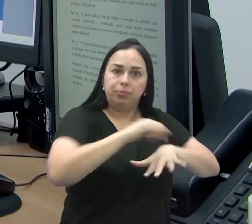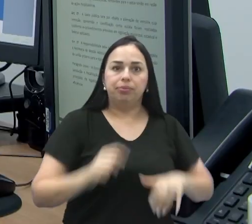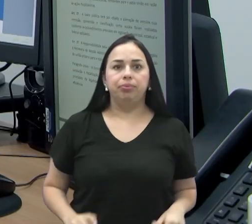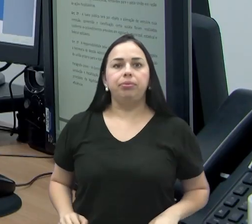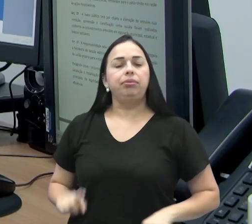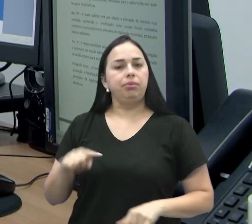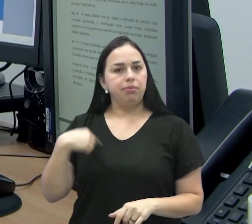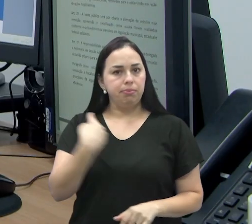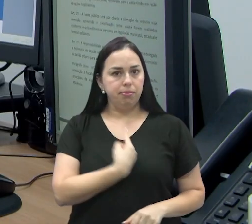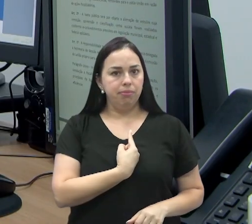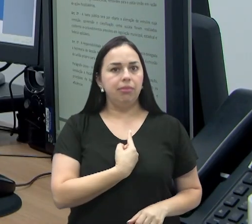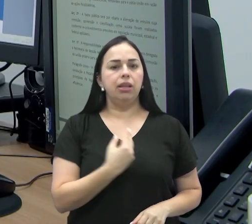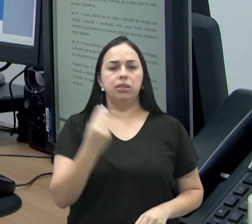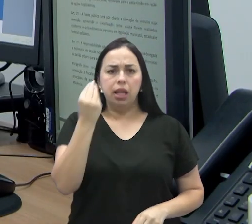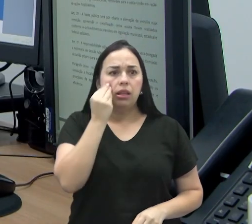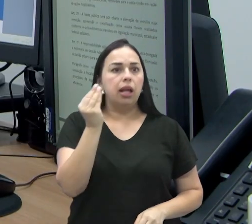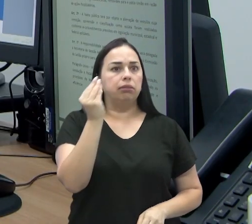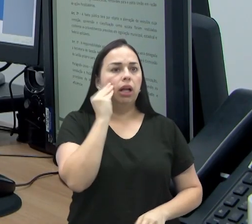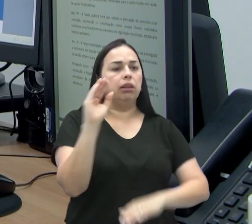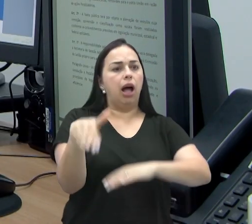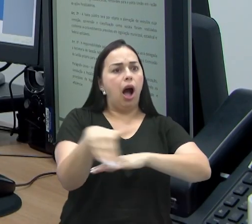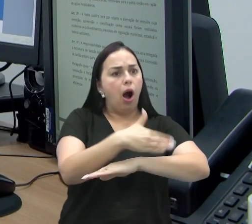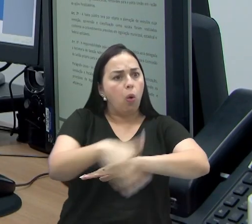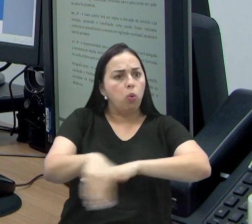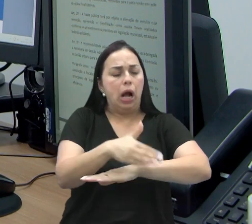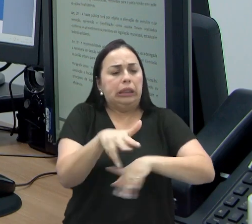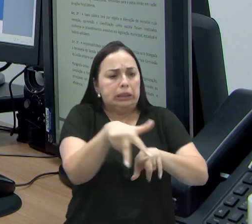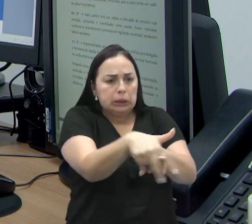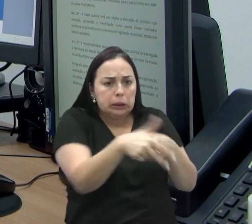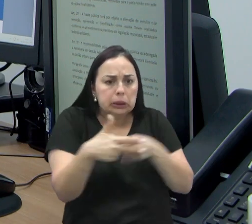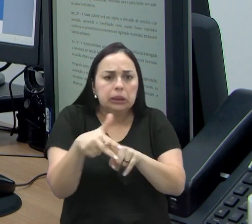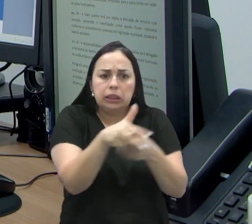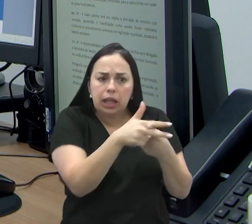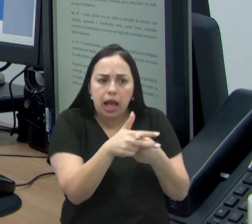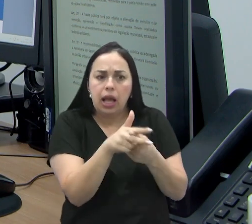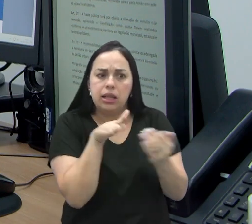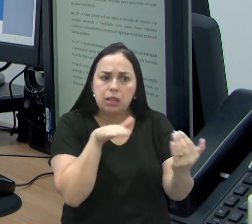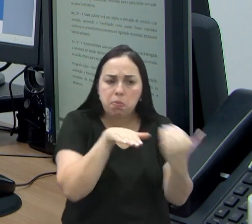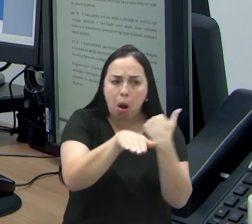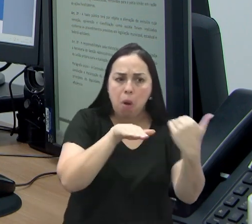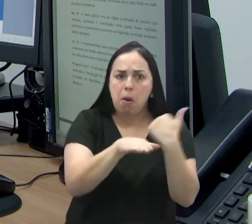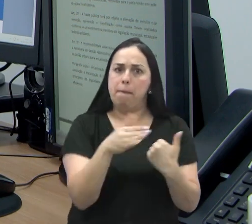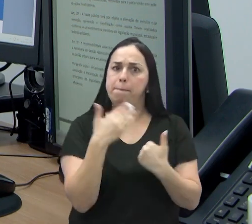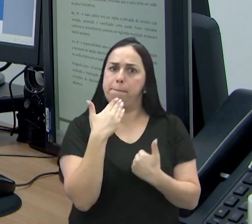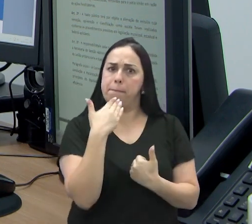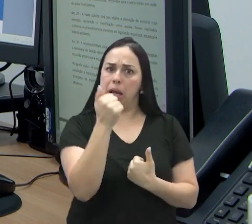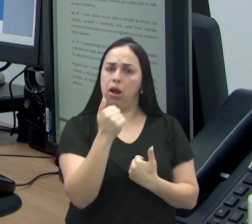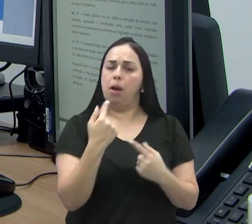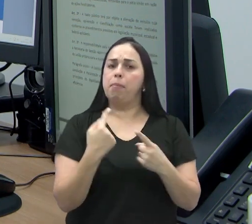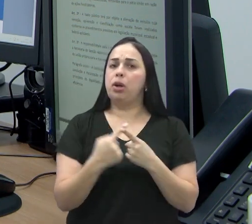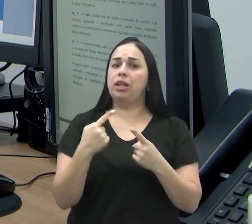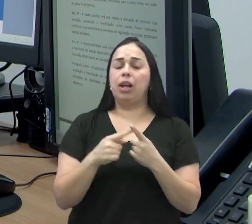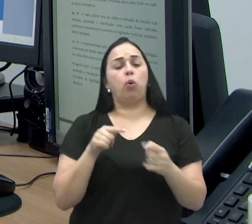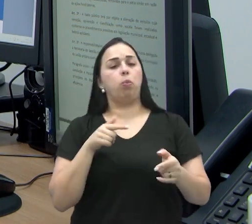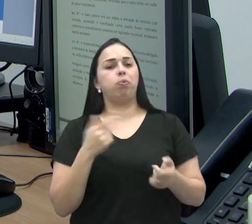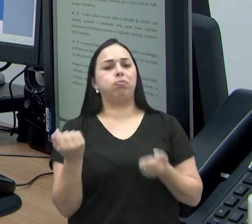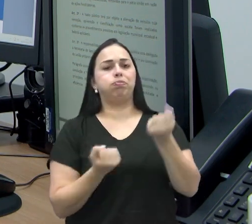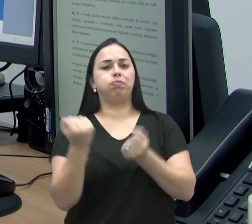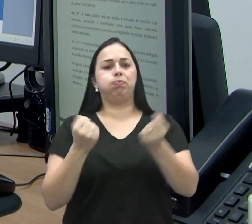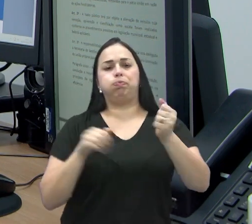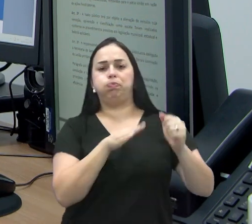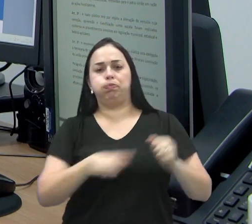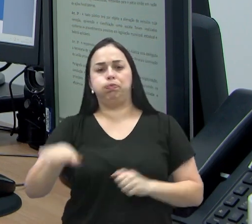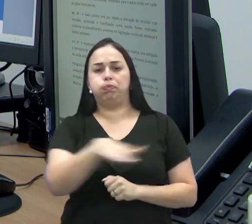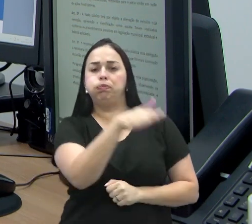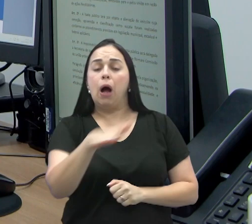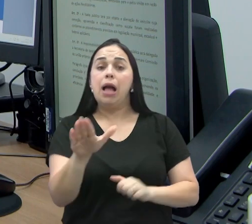A gente tem investido muito na melhoria viária, então a gente acredita que quanto melhores são as vias, melhores as condições de trafegabilidade, ou seja, as pessoas